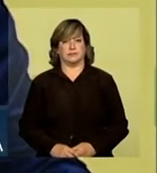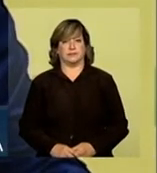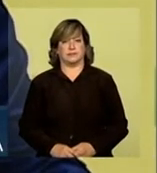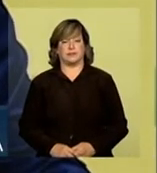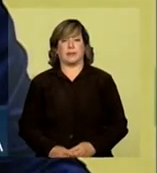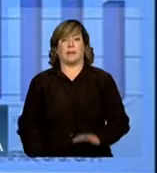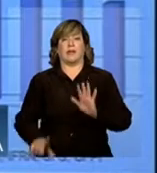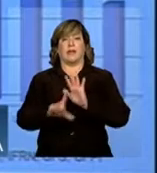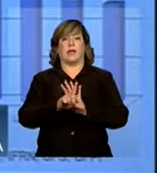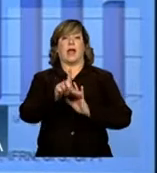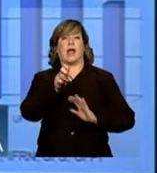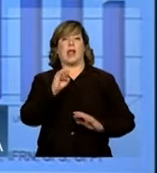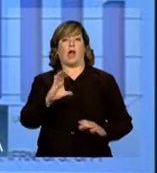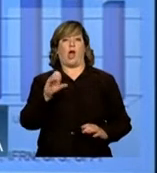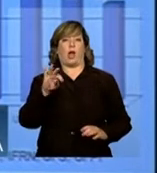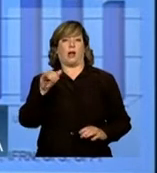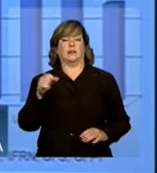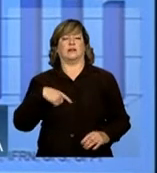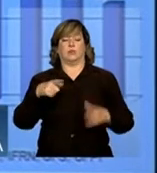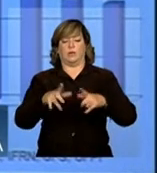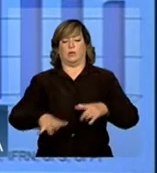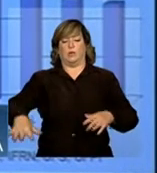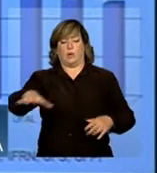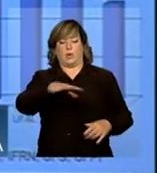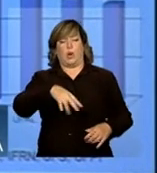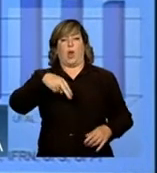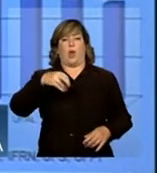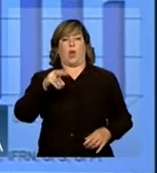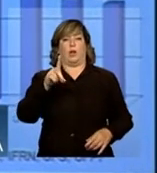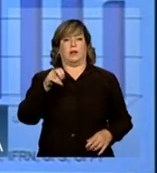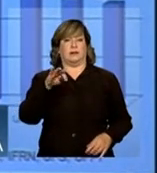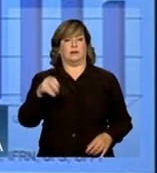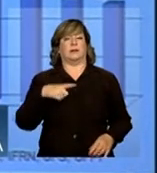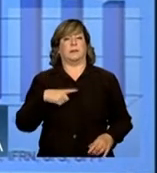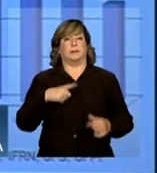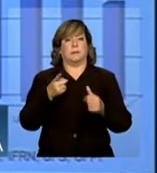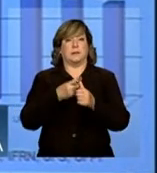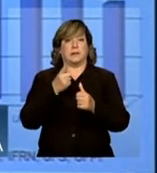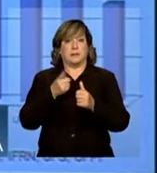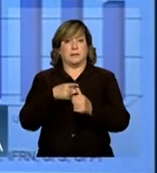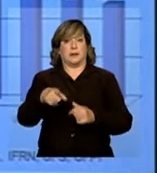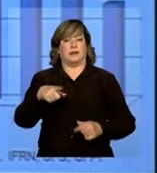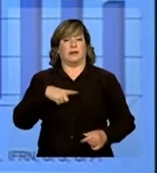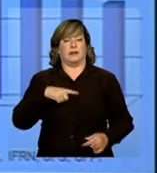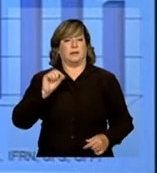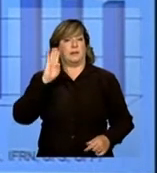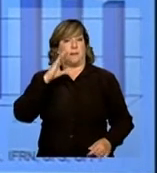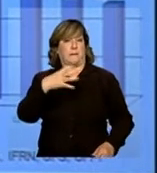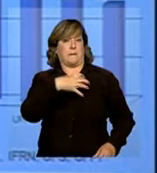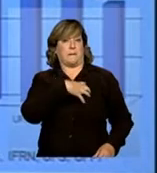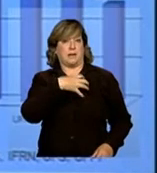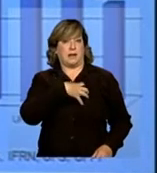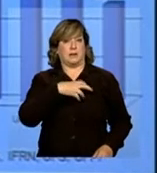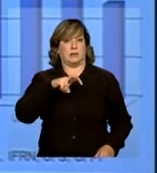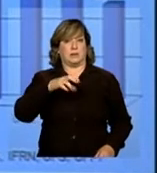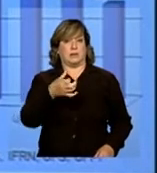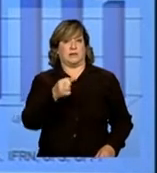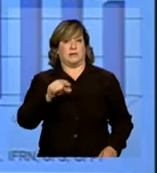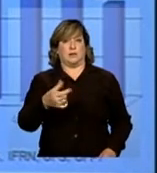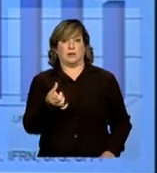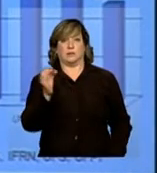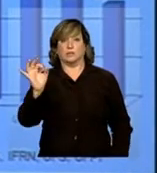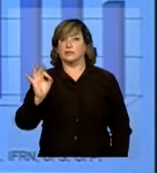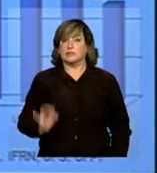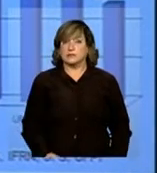e pela lei de cotas na região nordeste a primeira instituição é a baía 56,6 por